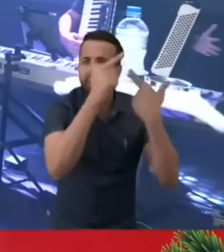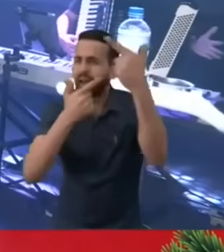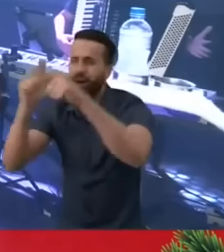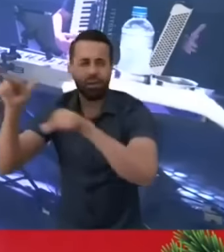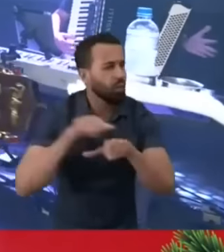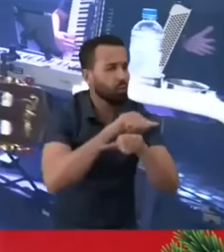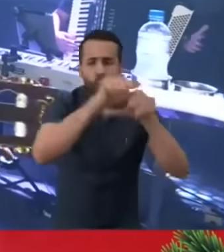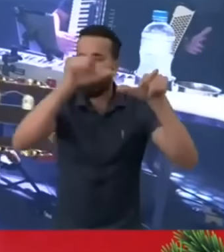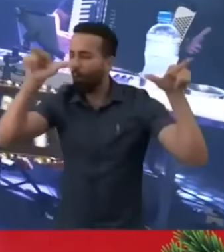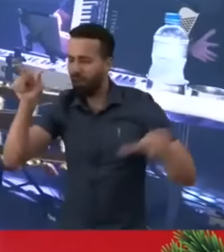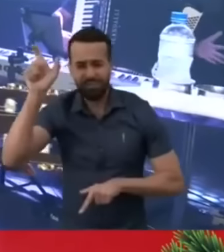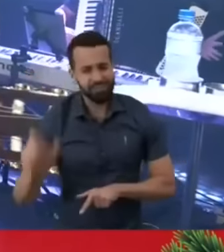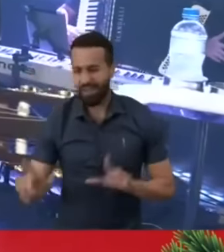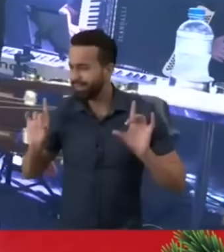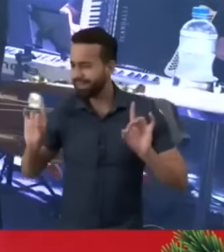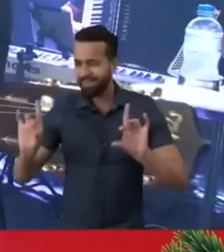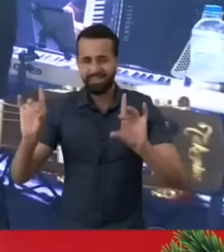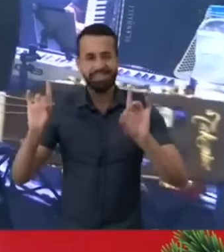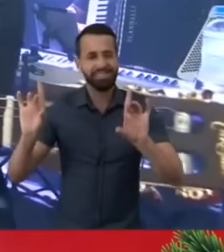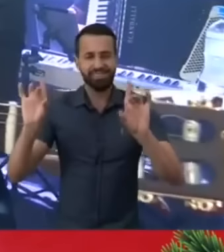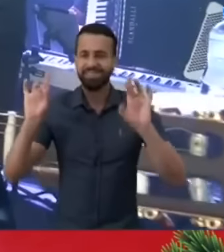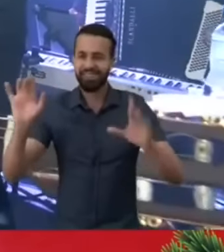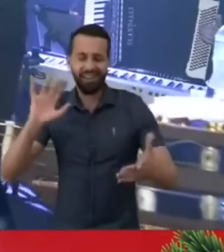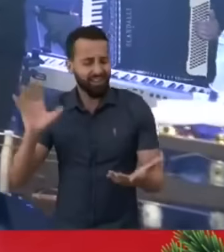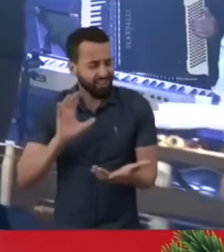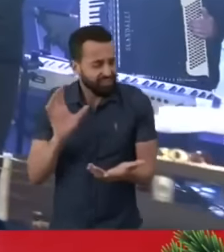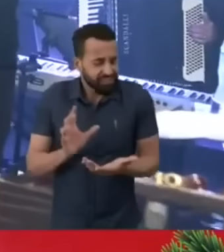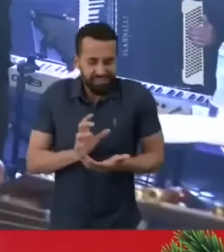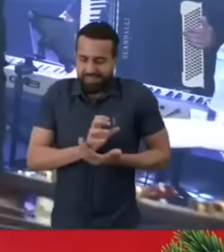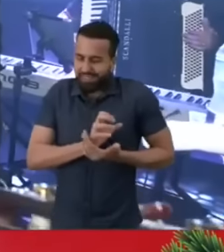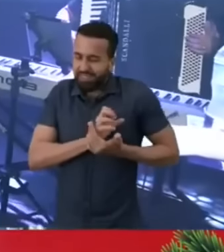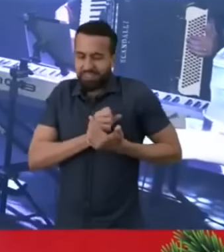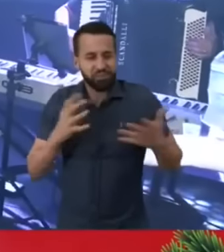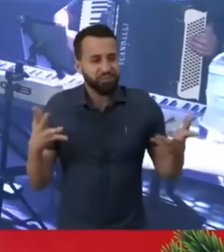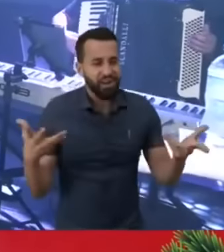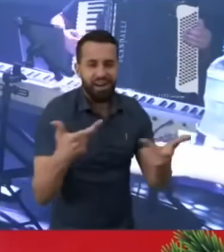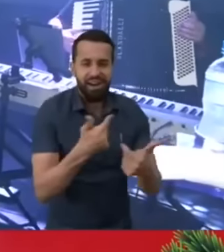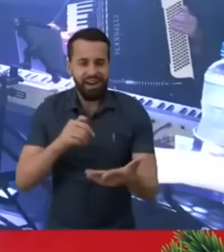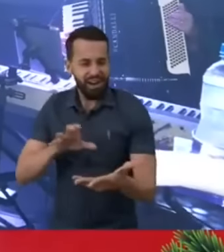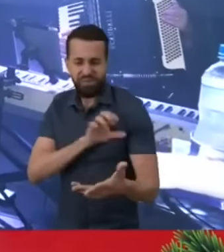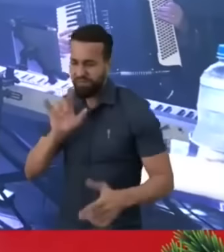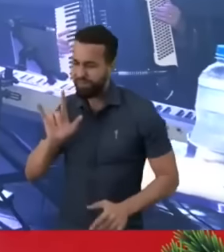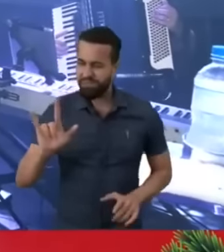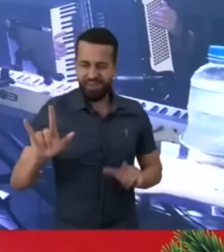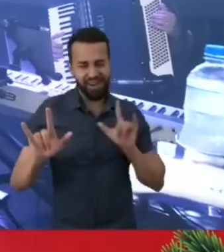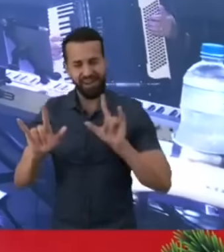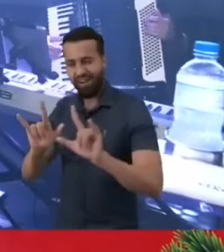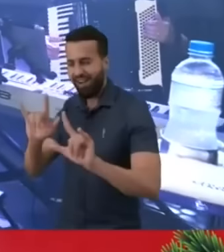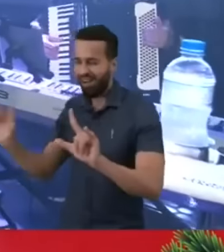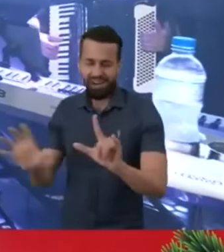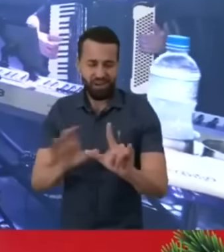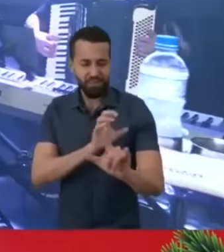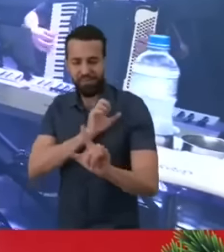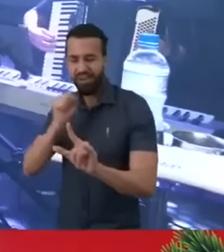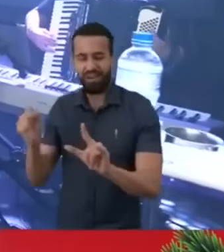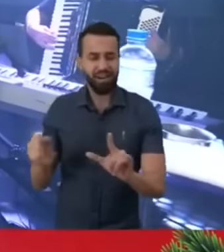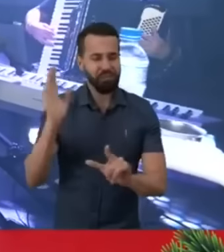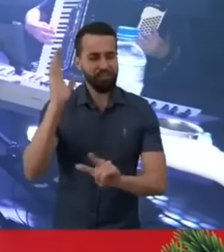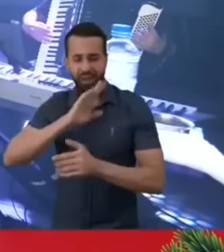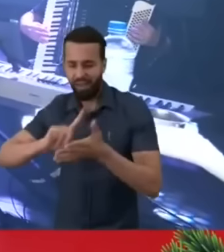não há ninguém no alto astral. Te amar é um bem que apaga qualquer